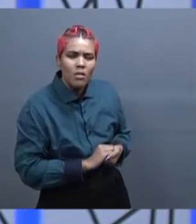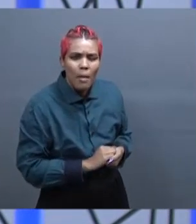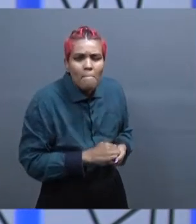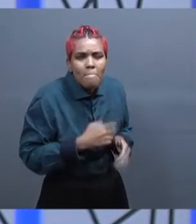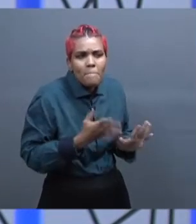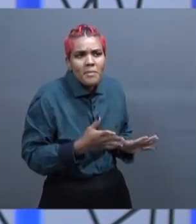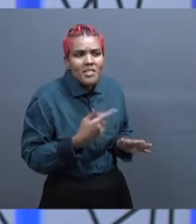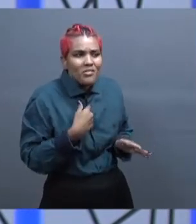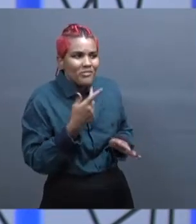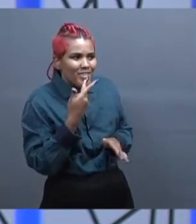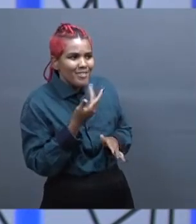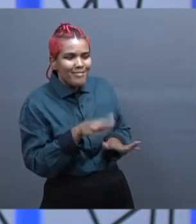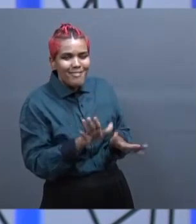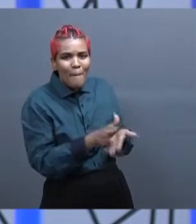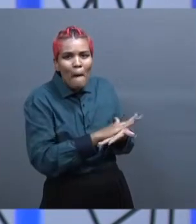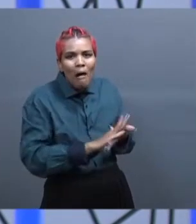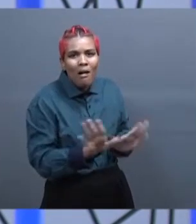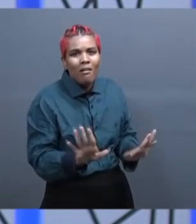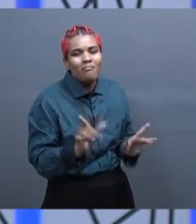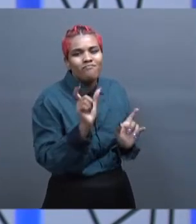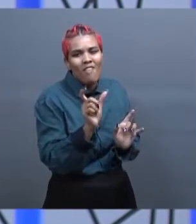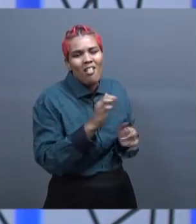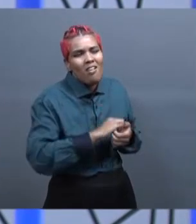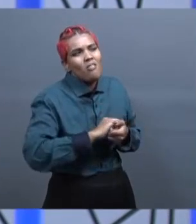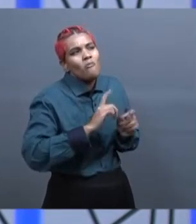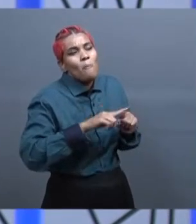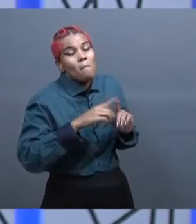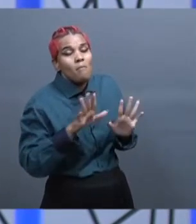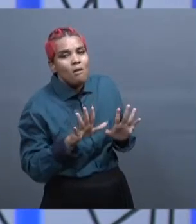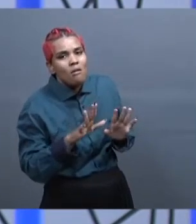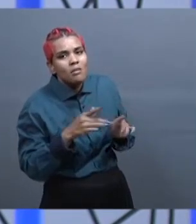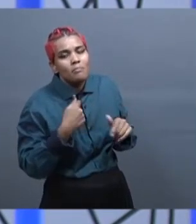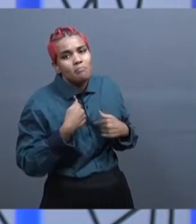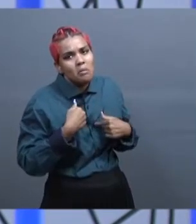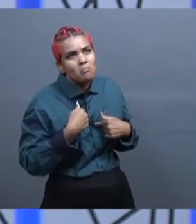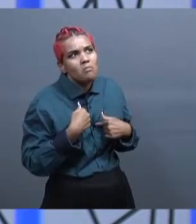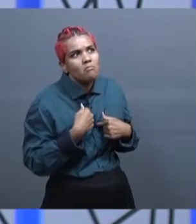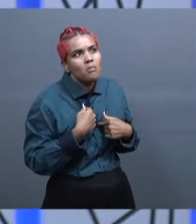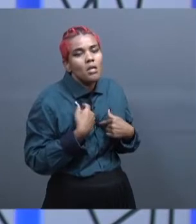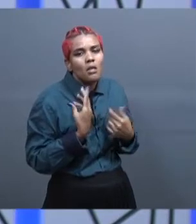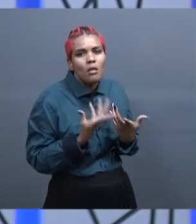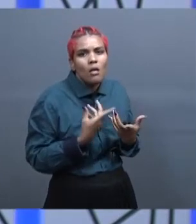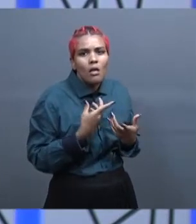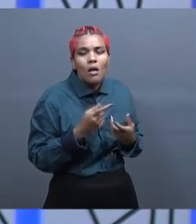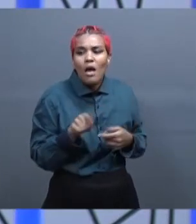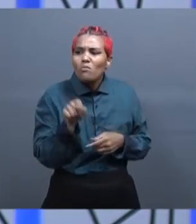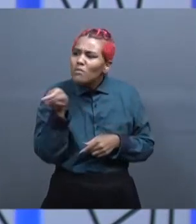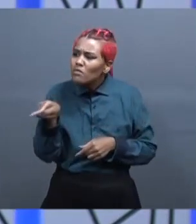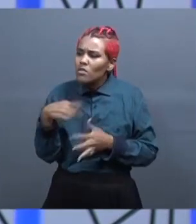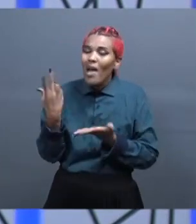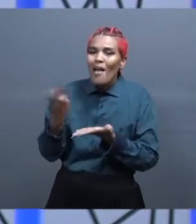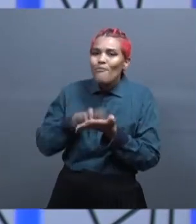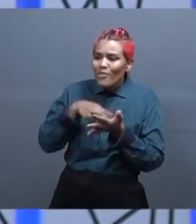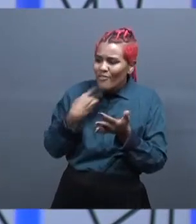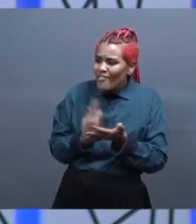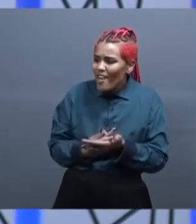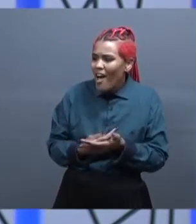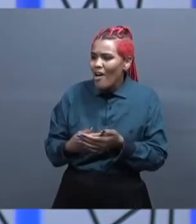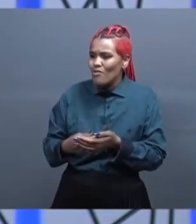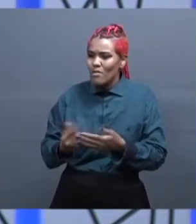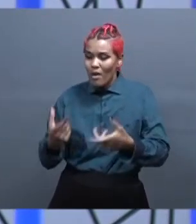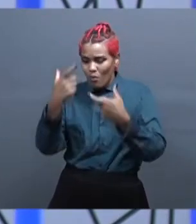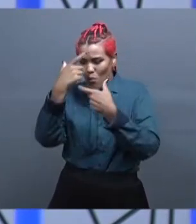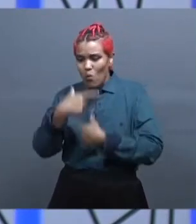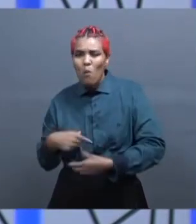assim que eu fiquei sem palavras mas significa para você então essas intervenções né o corpo como uma tenso